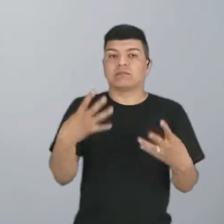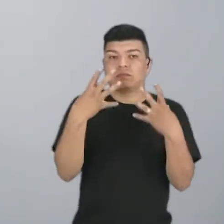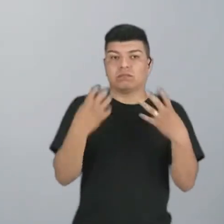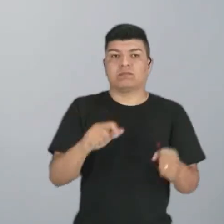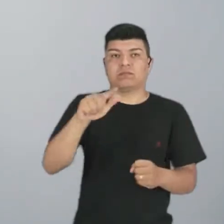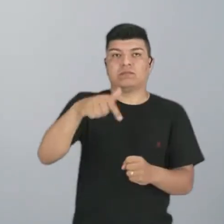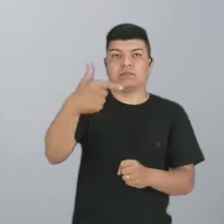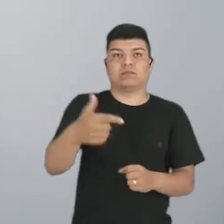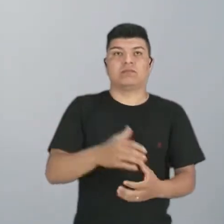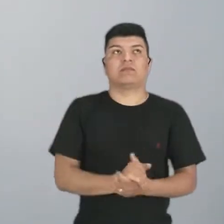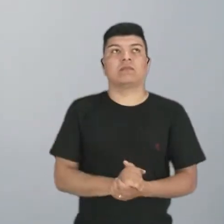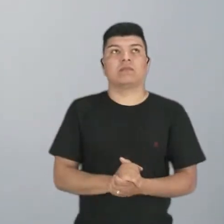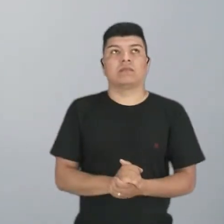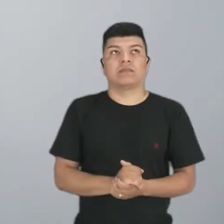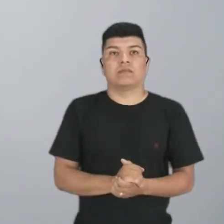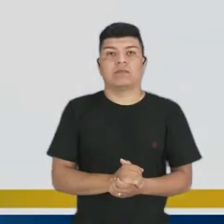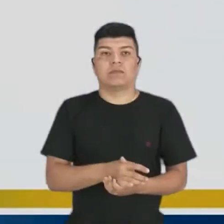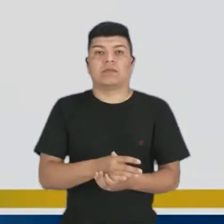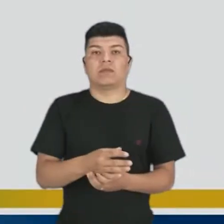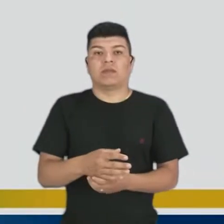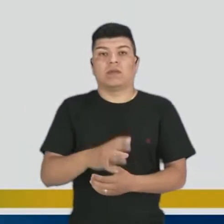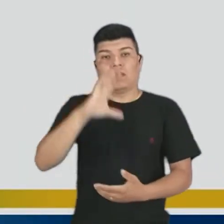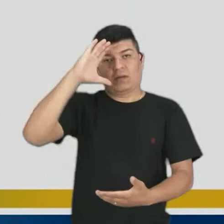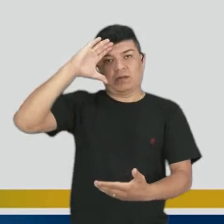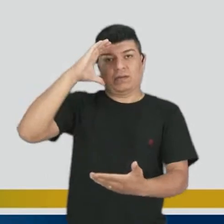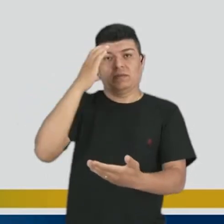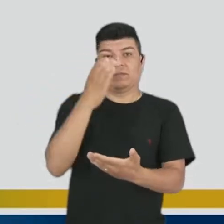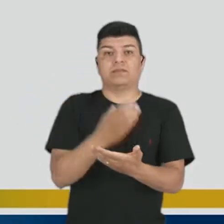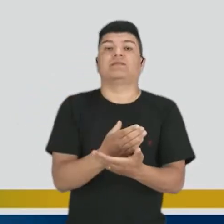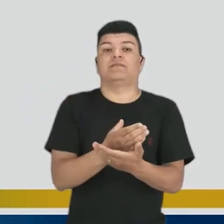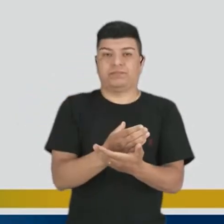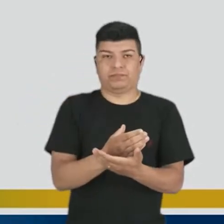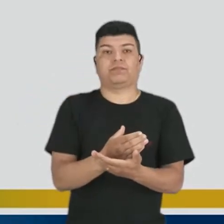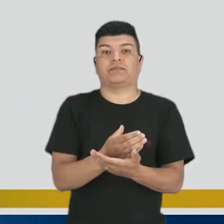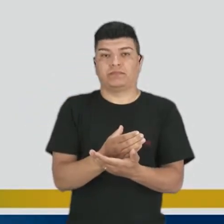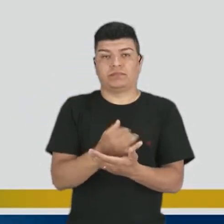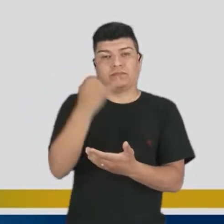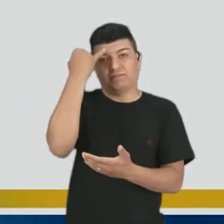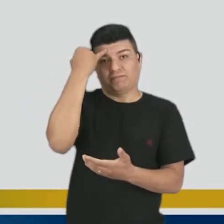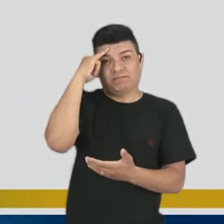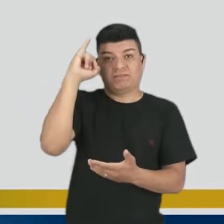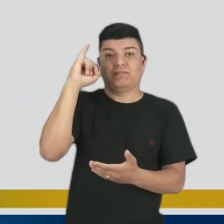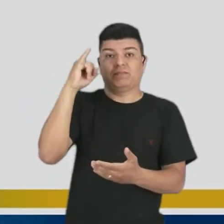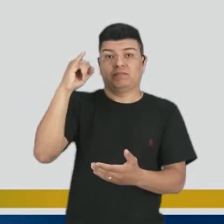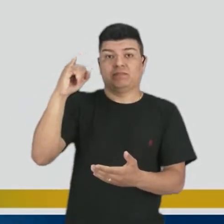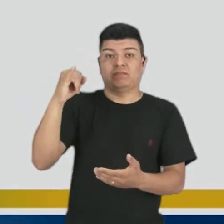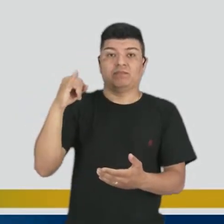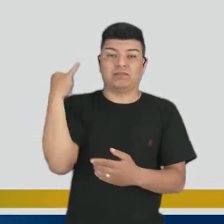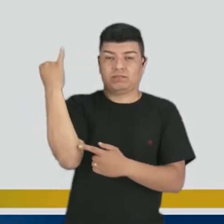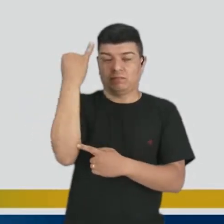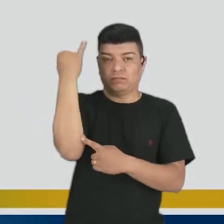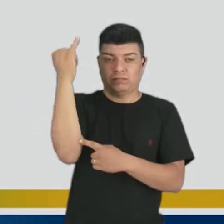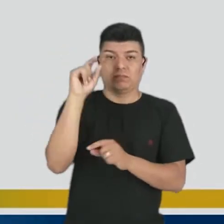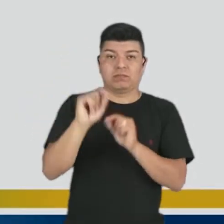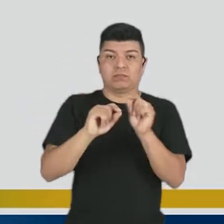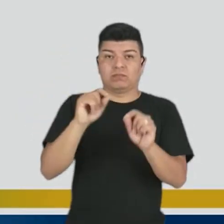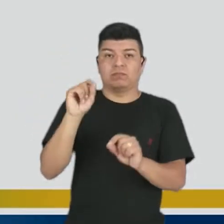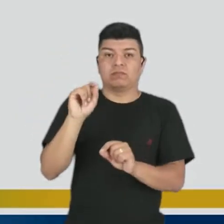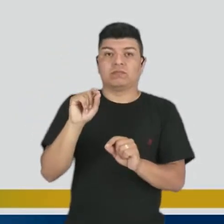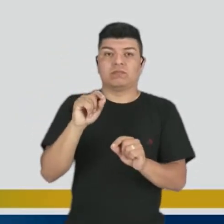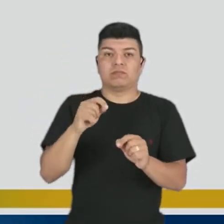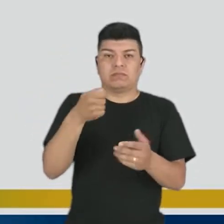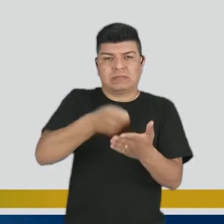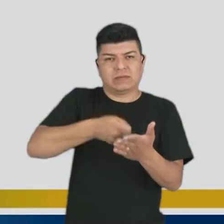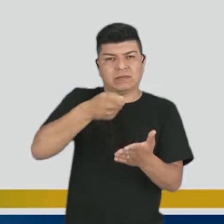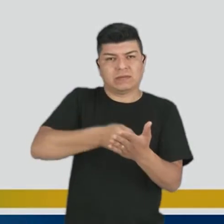convencer o outro. E tese? O que seria tese? Tese é a ideia central, é o ponto de vista defendido